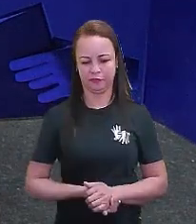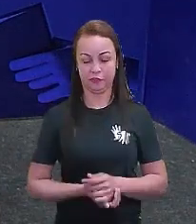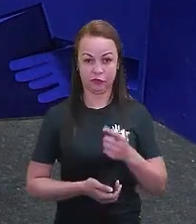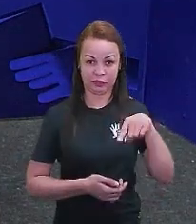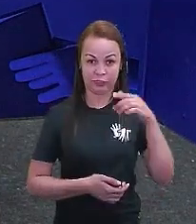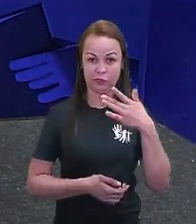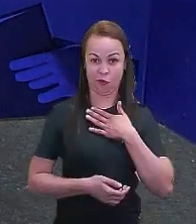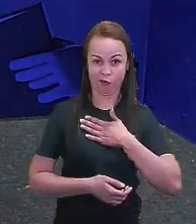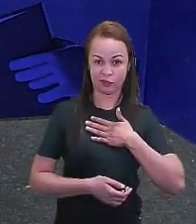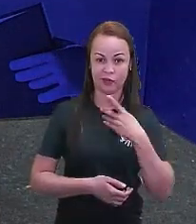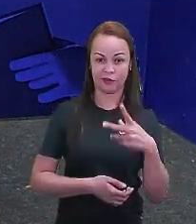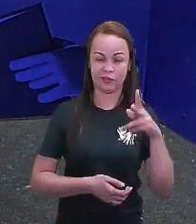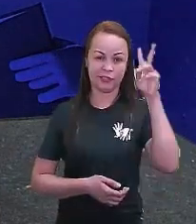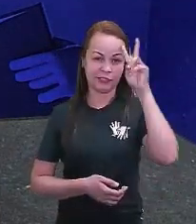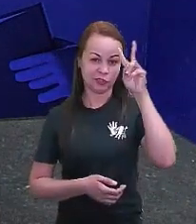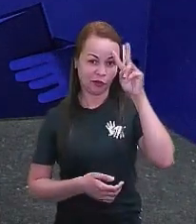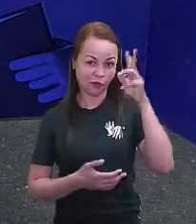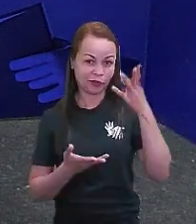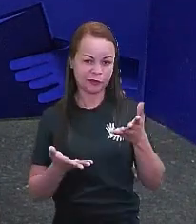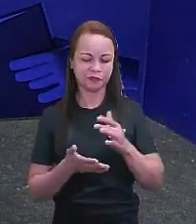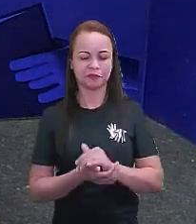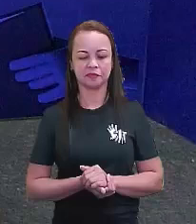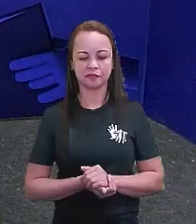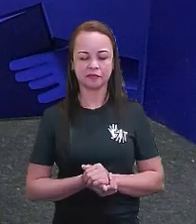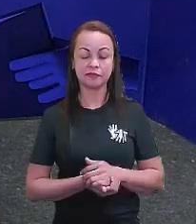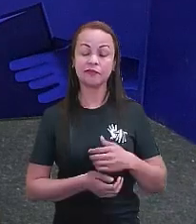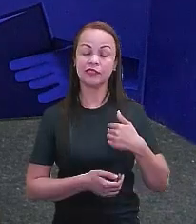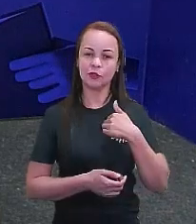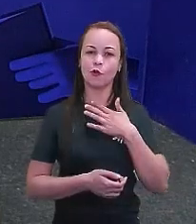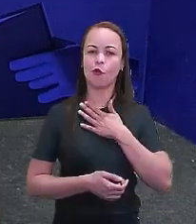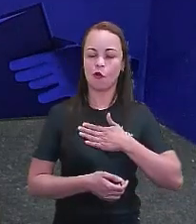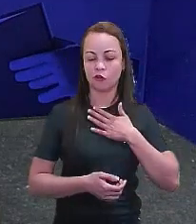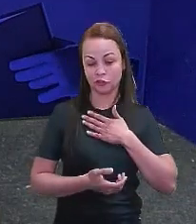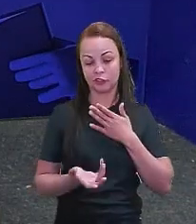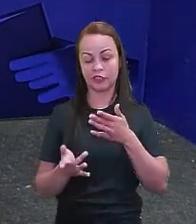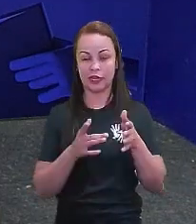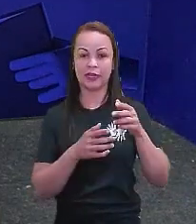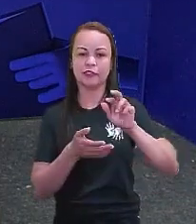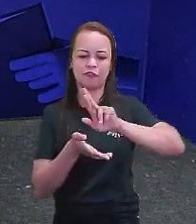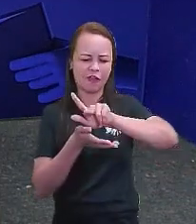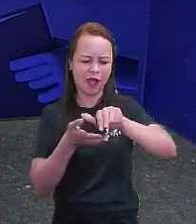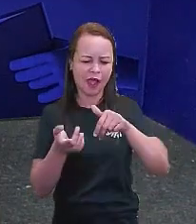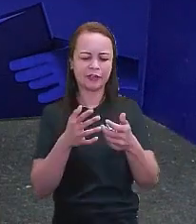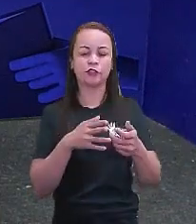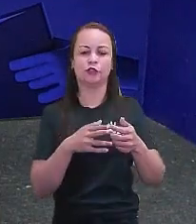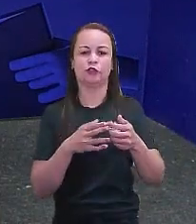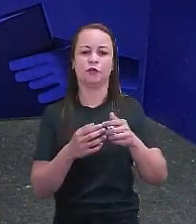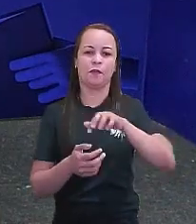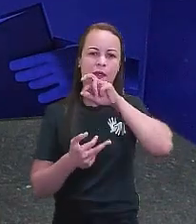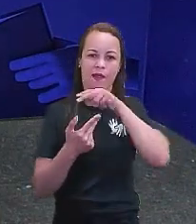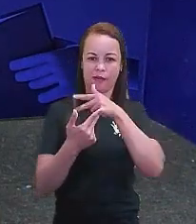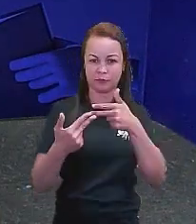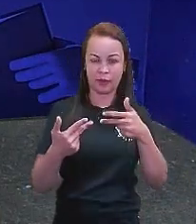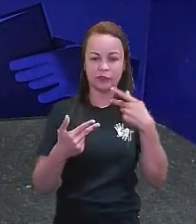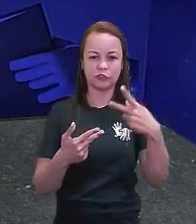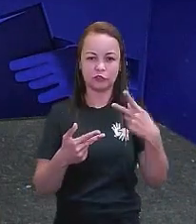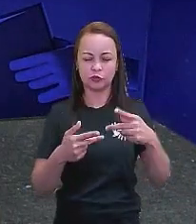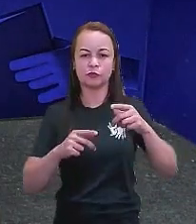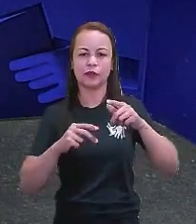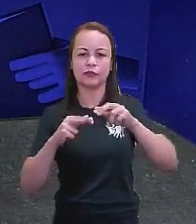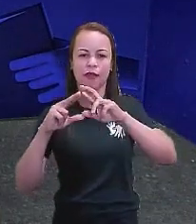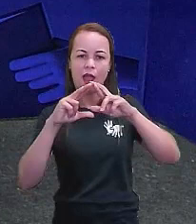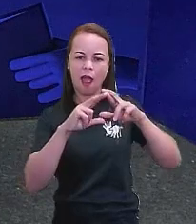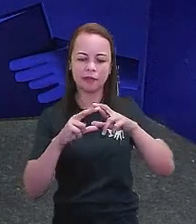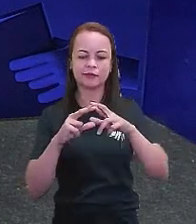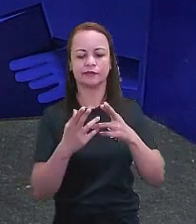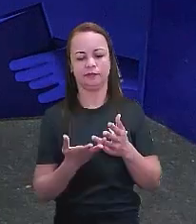gostei demais. E vocês gostaram dos animaizinhos feitos com materiais recicláveis que eu fiz para contar essa história?